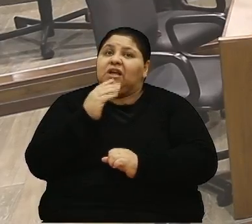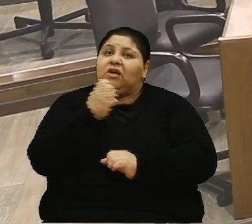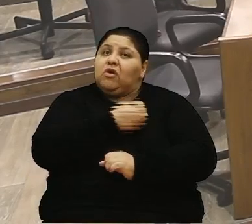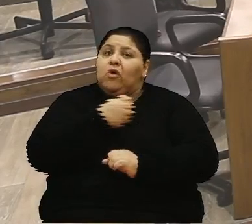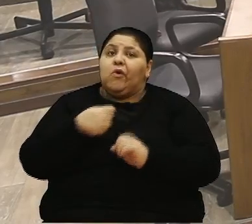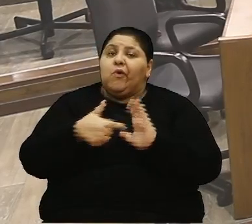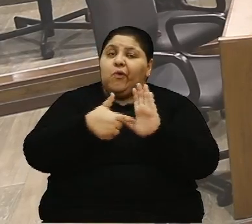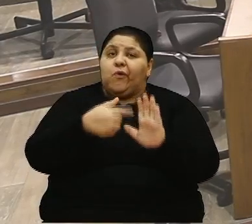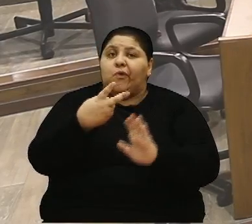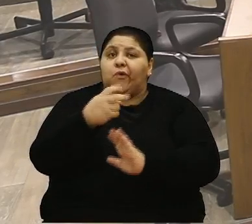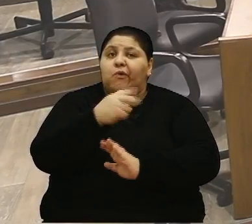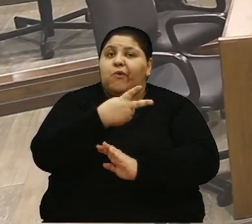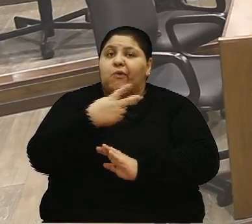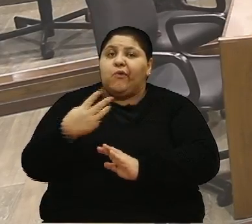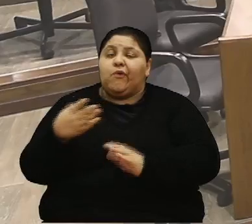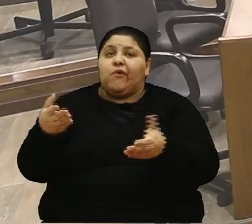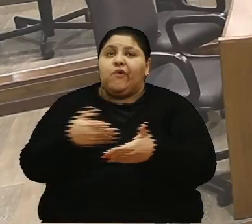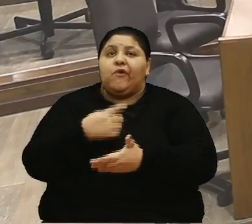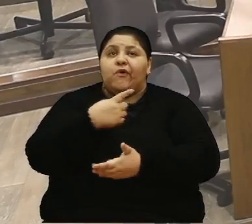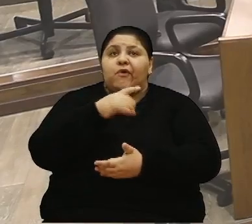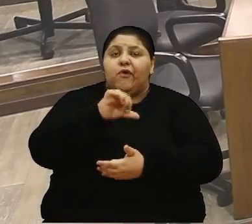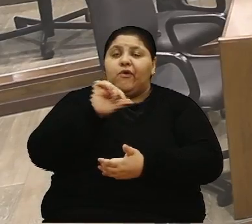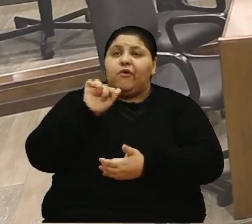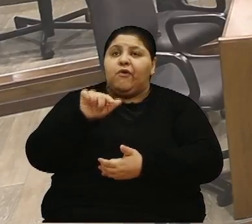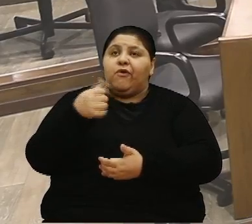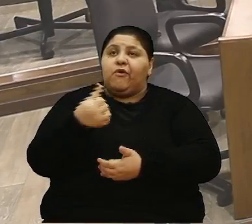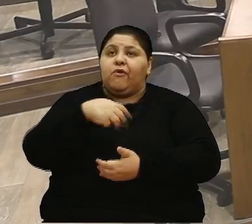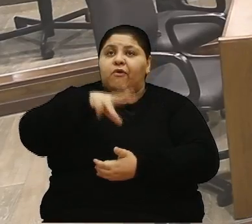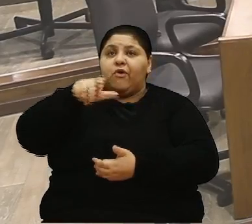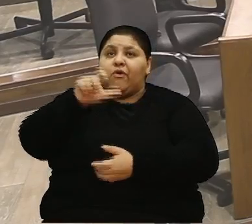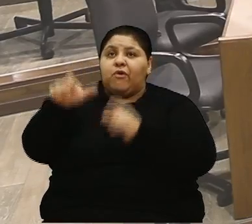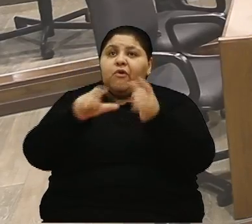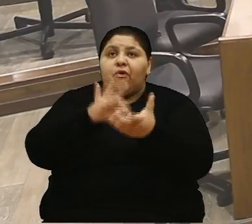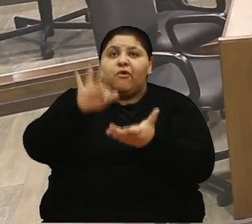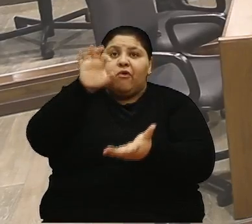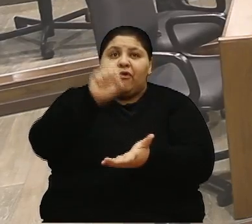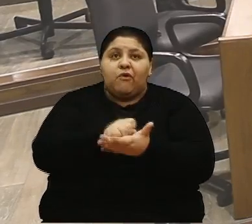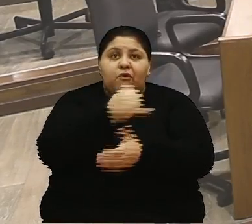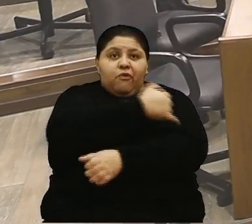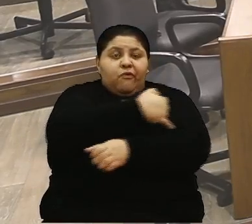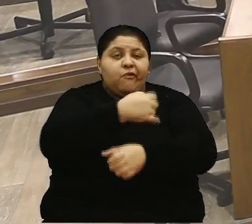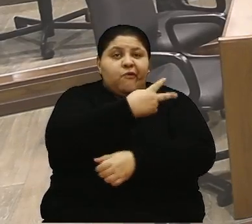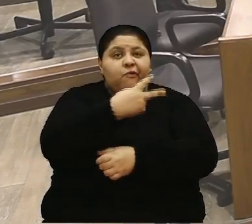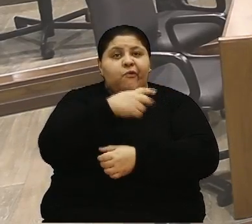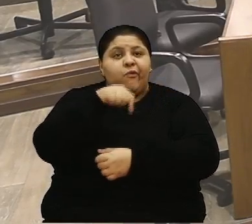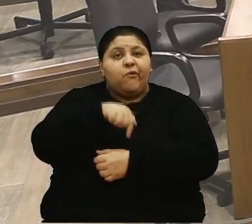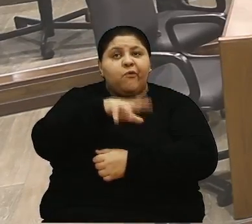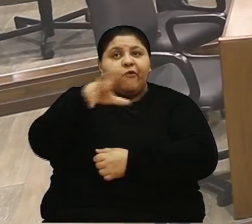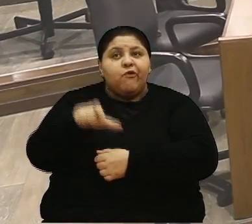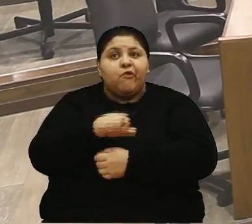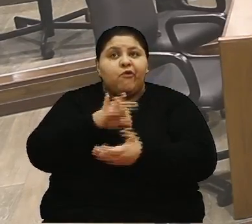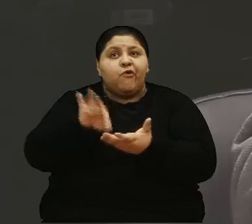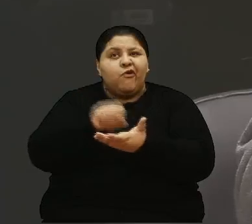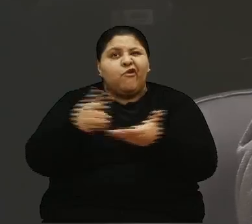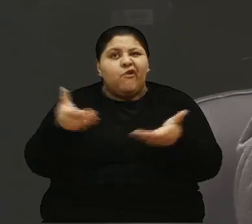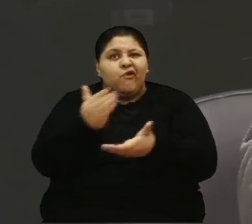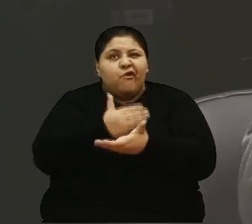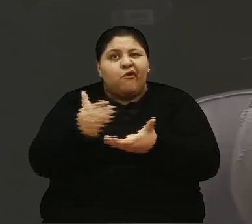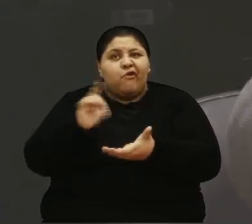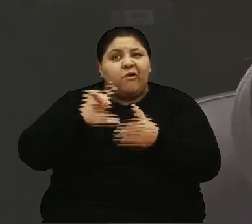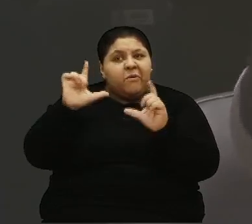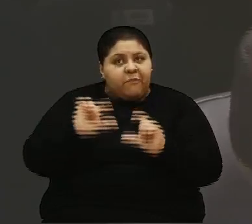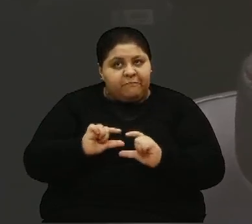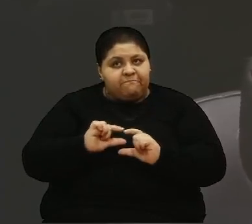apontam que em 2023 a gente tinha 19,6 milhões de pessoas inscritas, passamos para 22 milhões de pessoas inscritas e agora começamos a ter uma